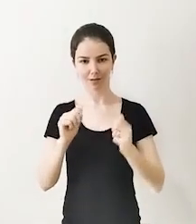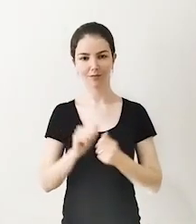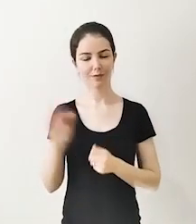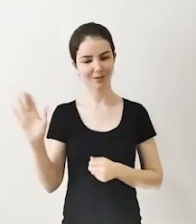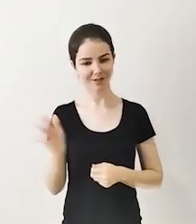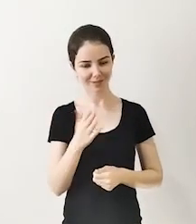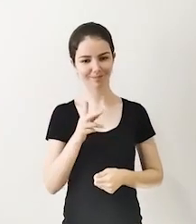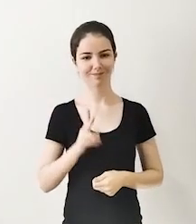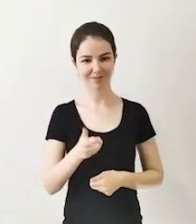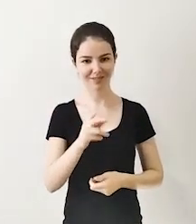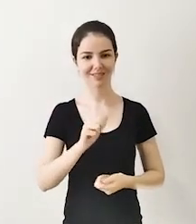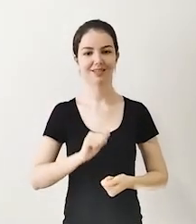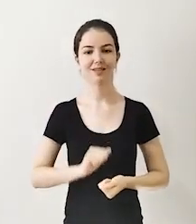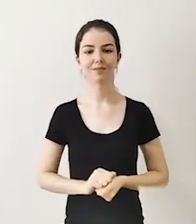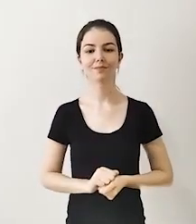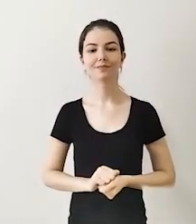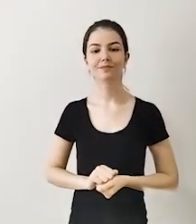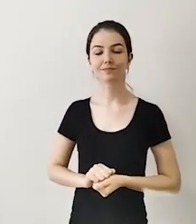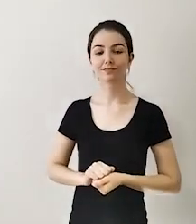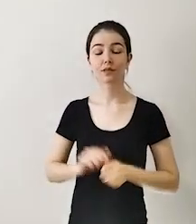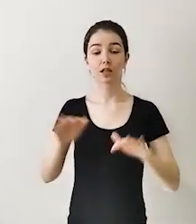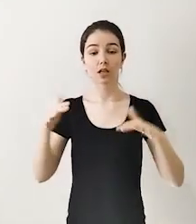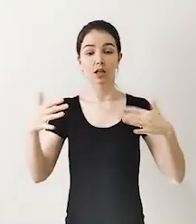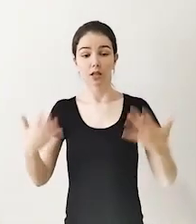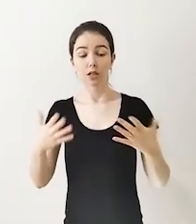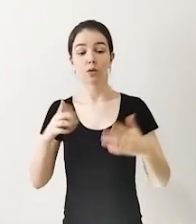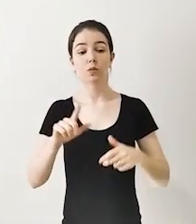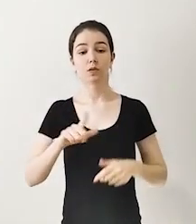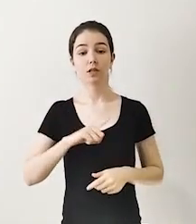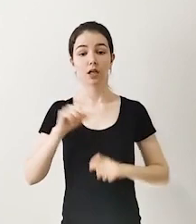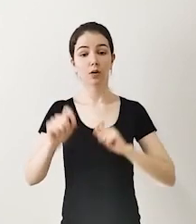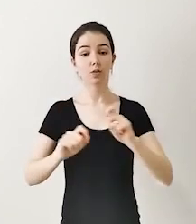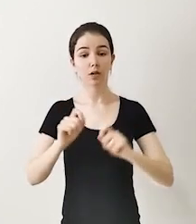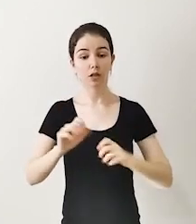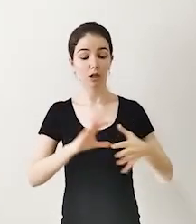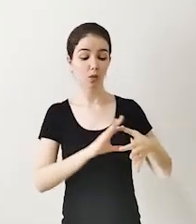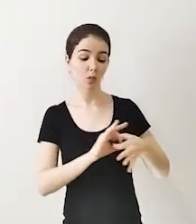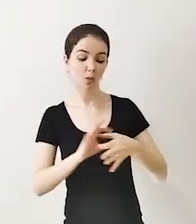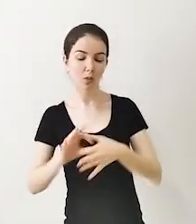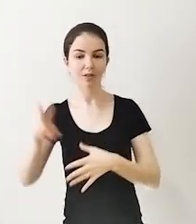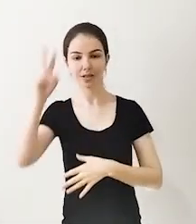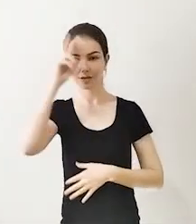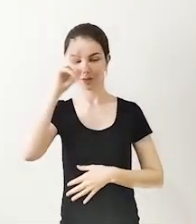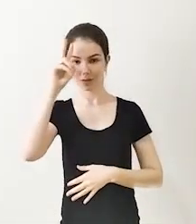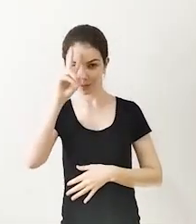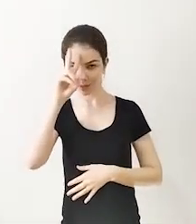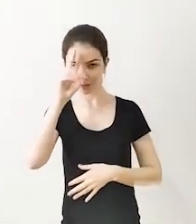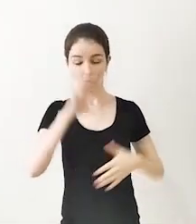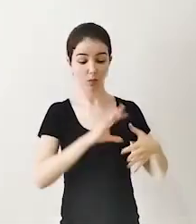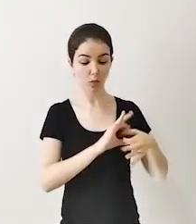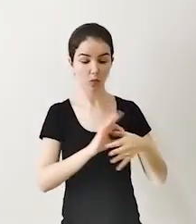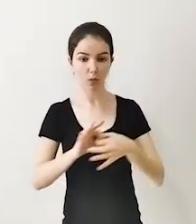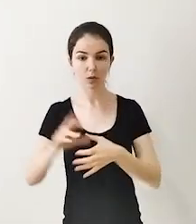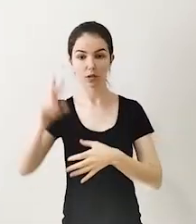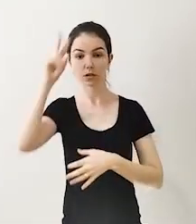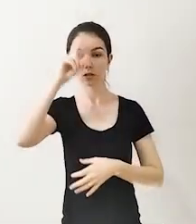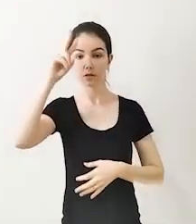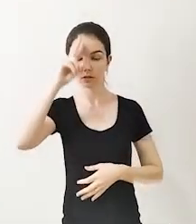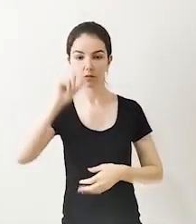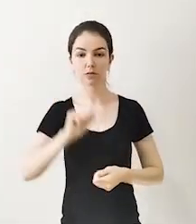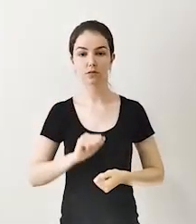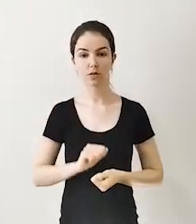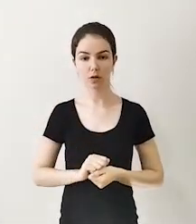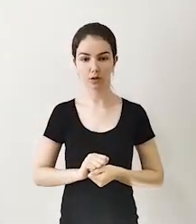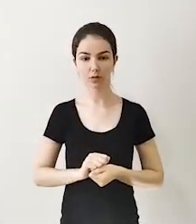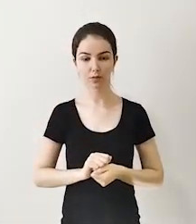Bom, e aí com isso a gente tem o contexto histórico, tá? Então vamos lá. Gente, o contexto histórico, né?